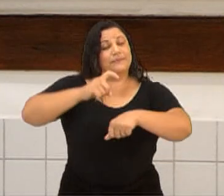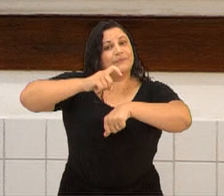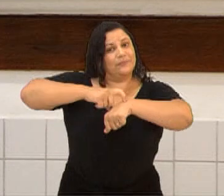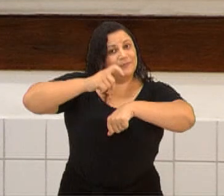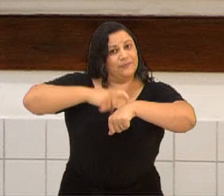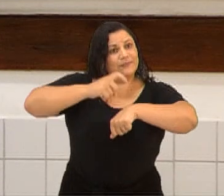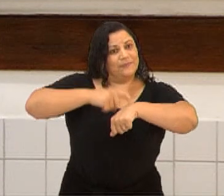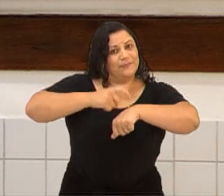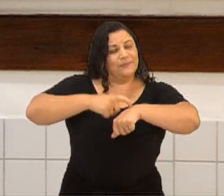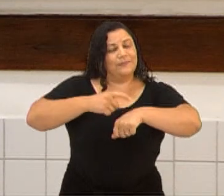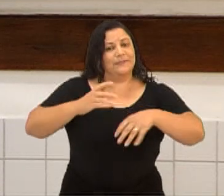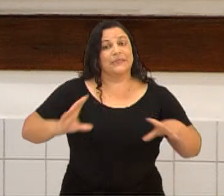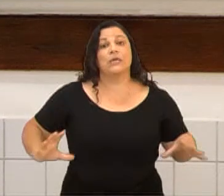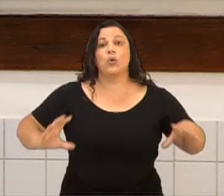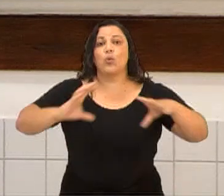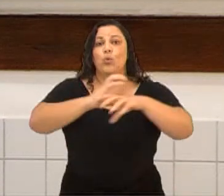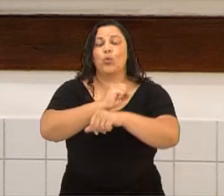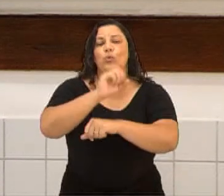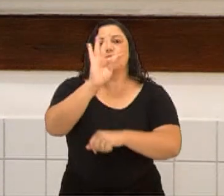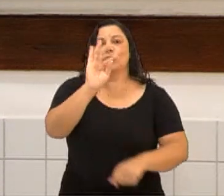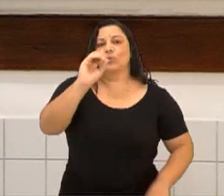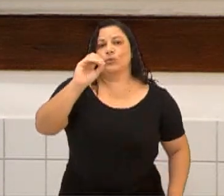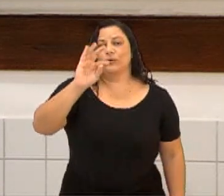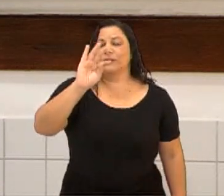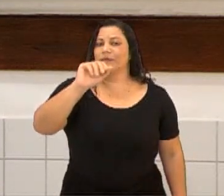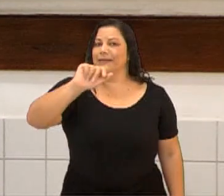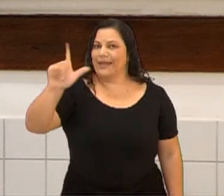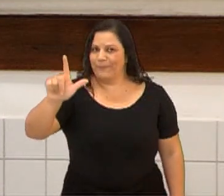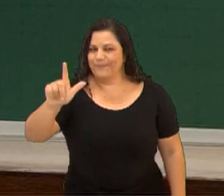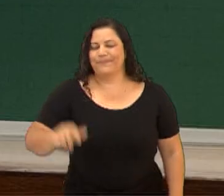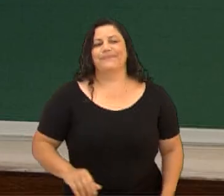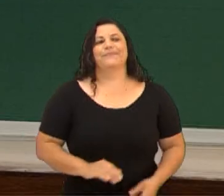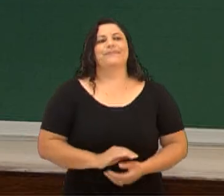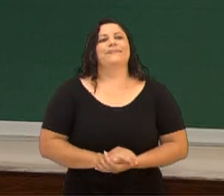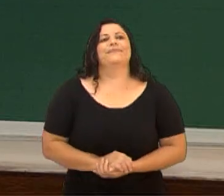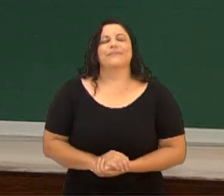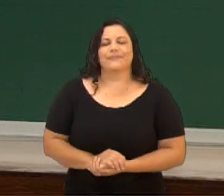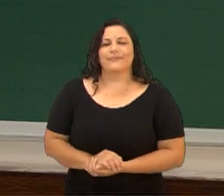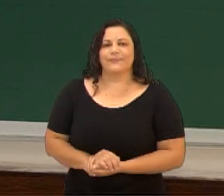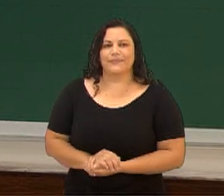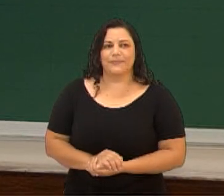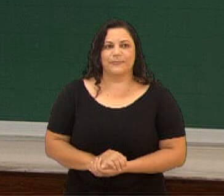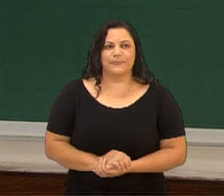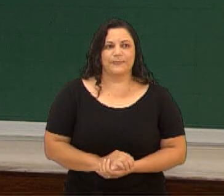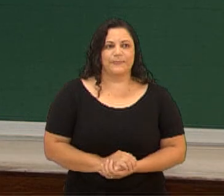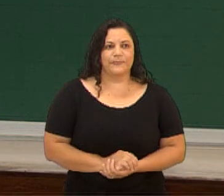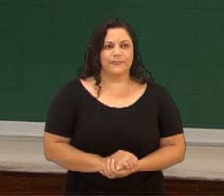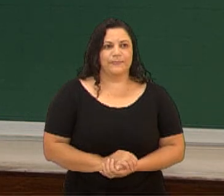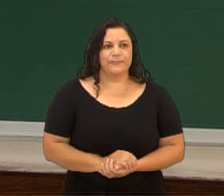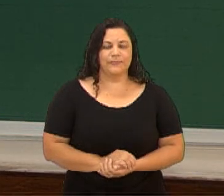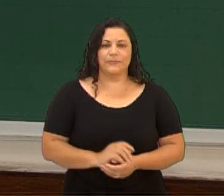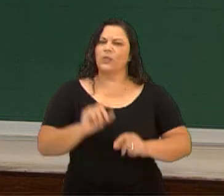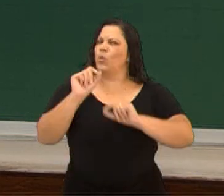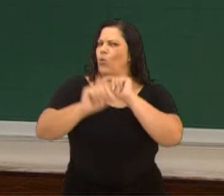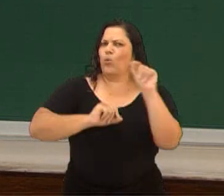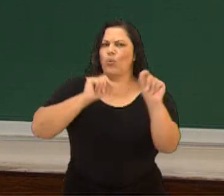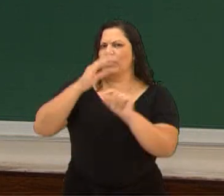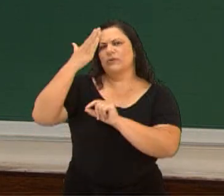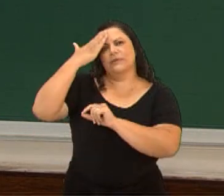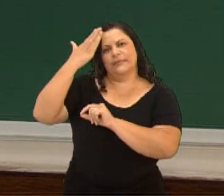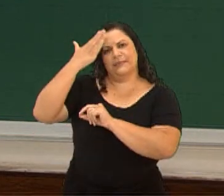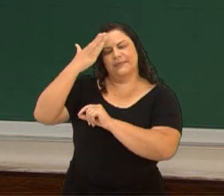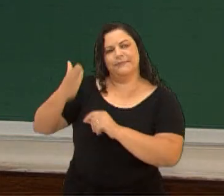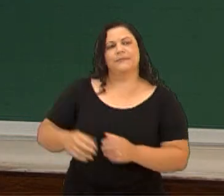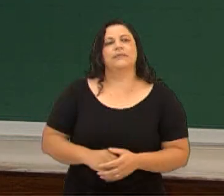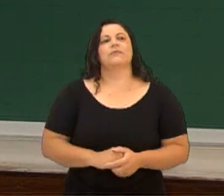gente fazer o total, certinho? Vamos calcular então a área total, olha lá. O que nós